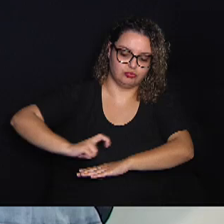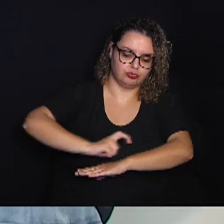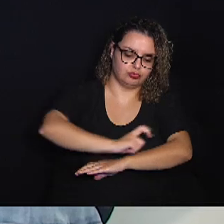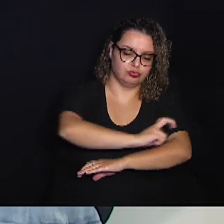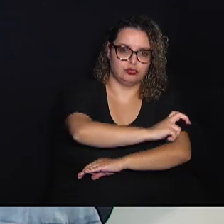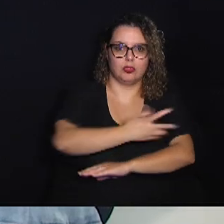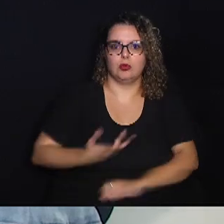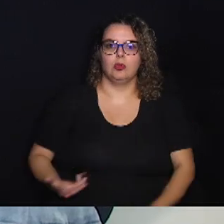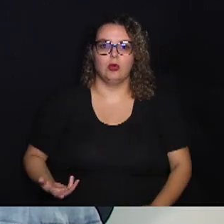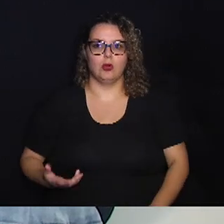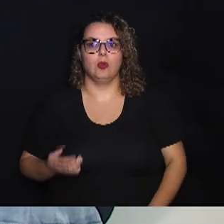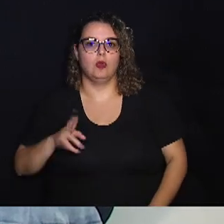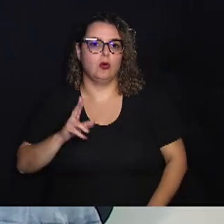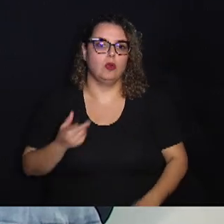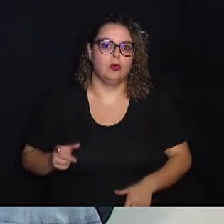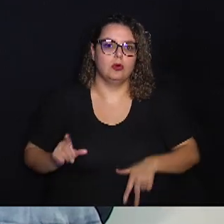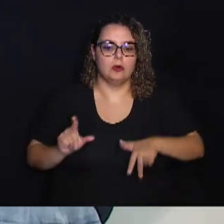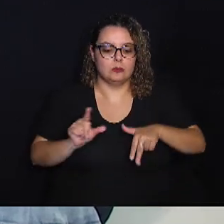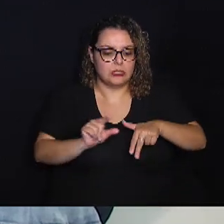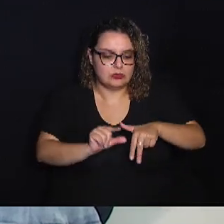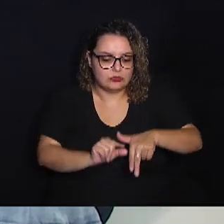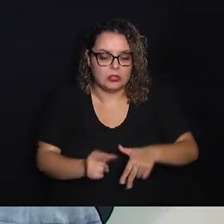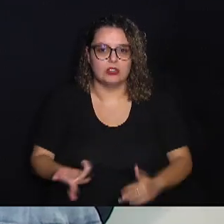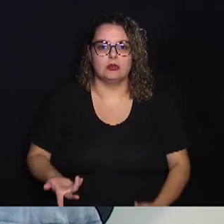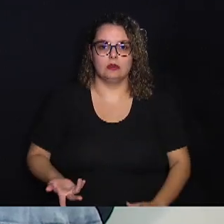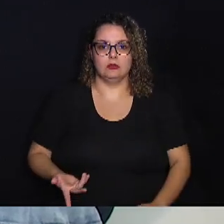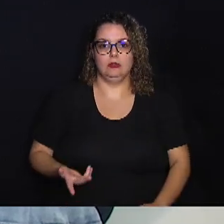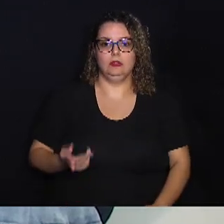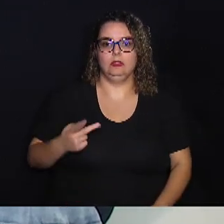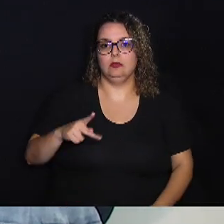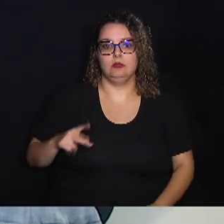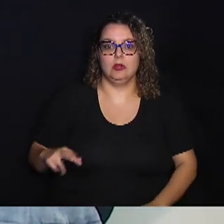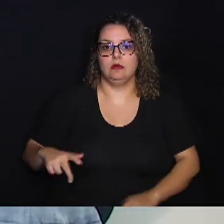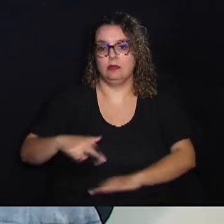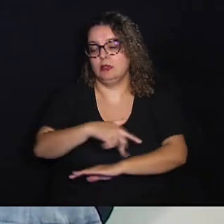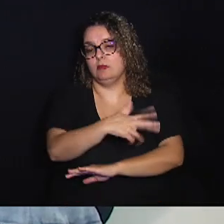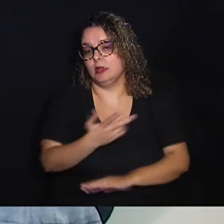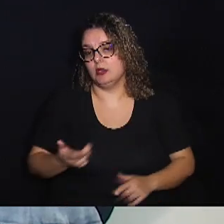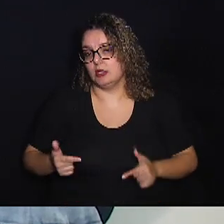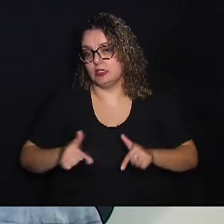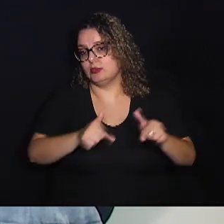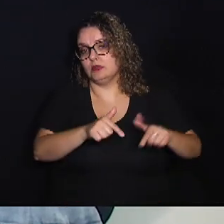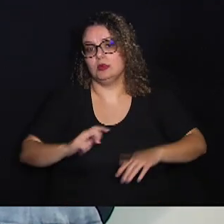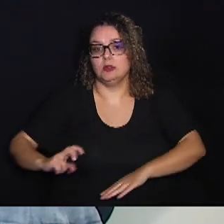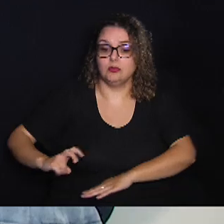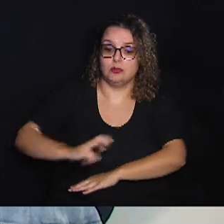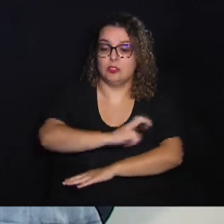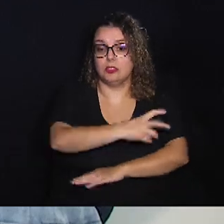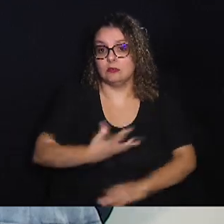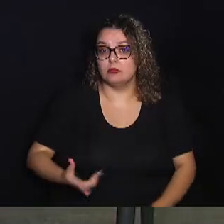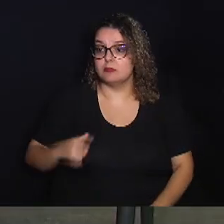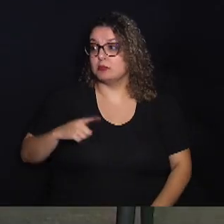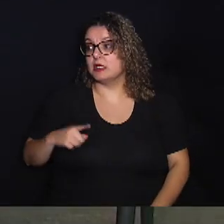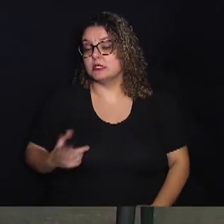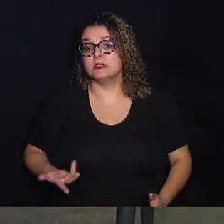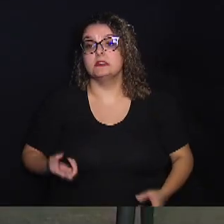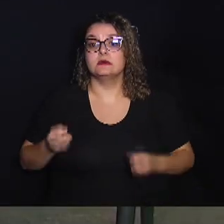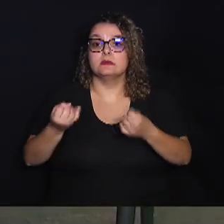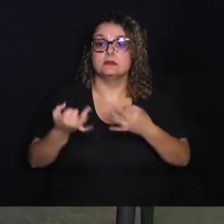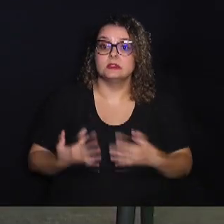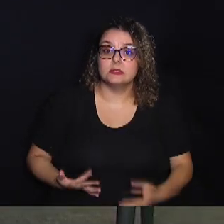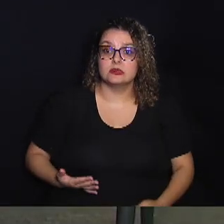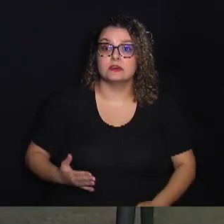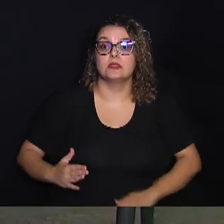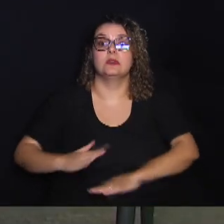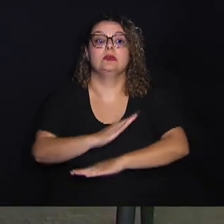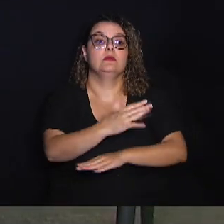um comprometimento, né, na locomoção, para eles se dirigir em determinado espaço. Mas eu também ter orientações, né? E essa rampa vai